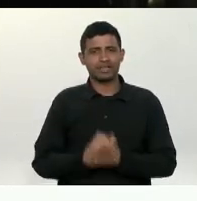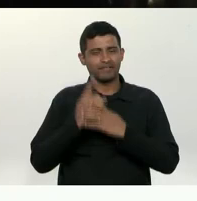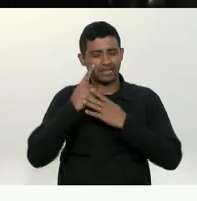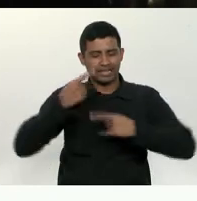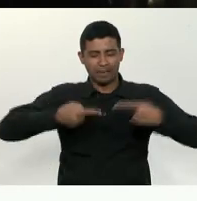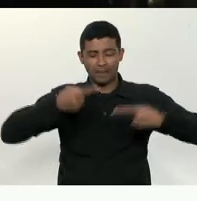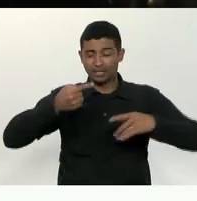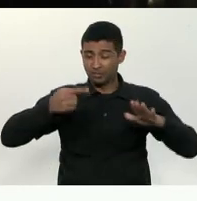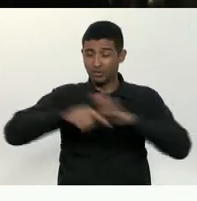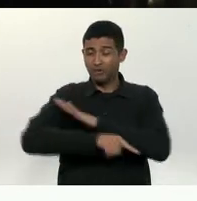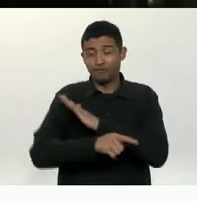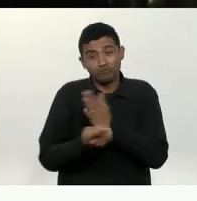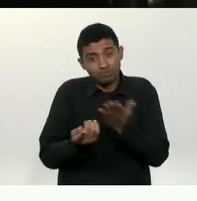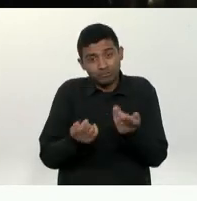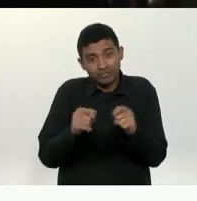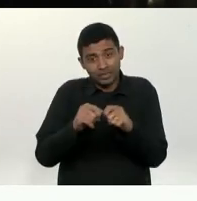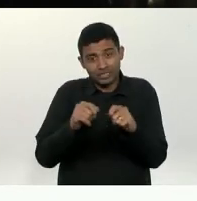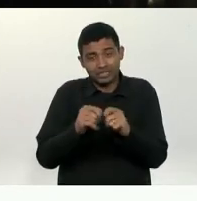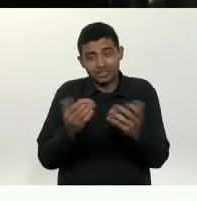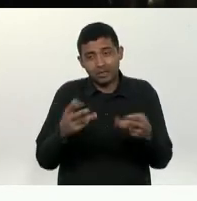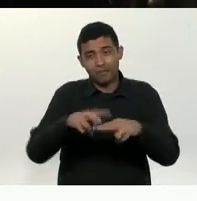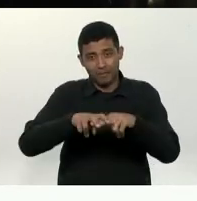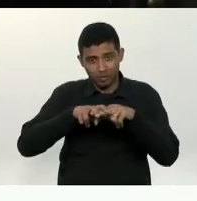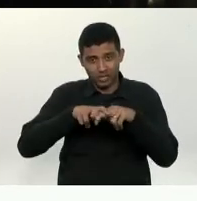profundo pudesse ser feito. Por isso que nós estamos